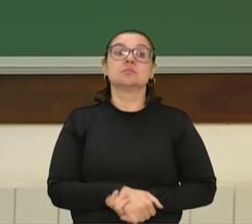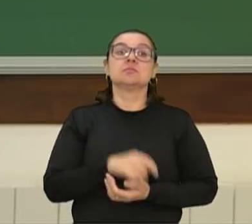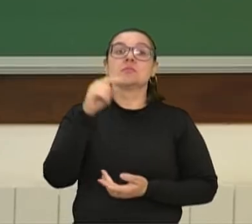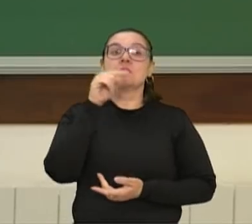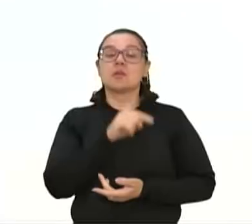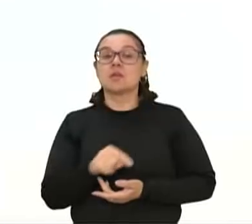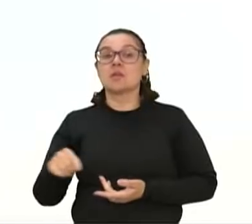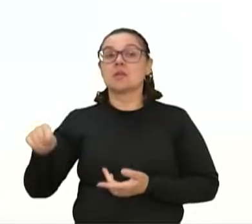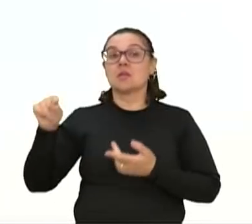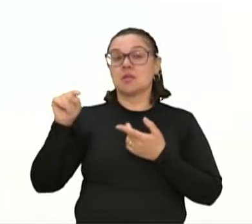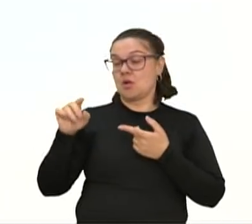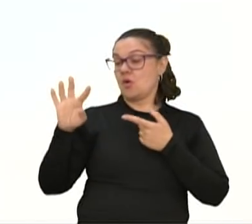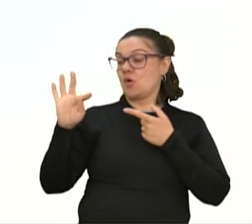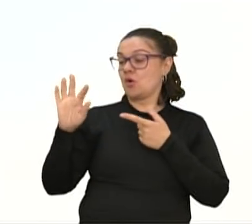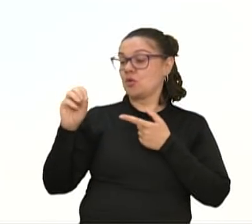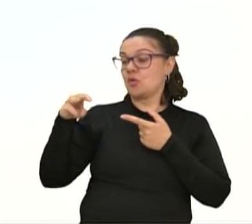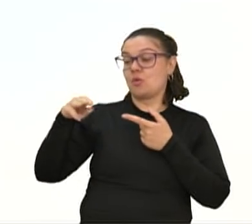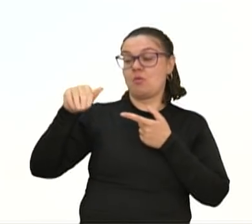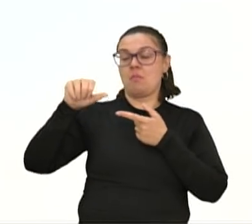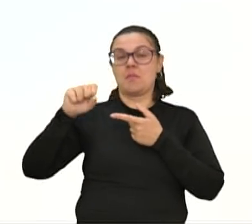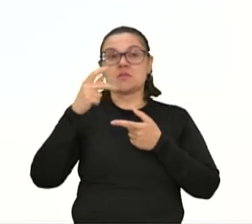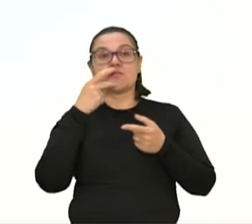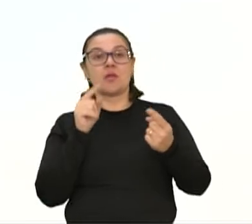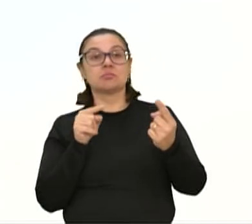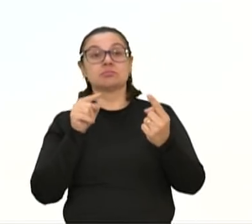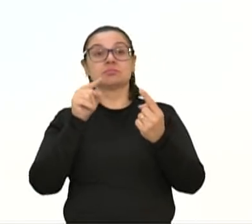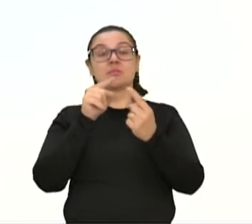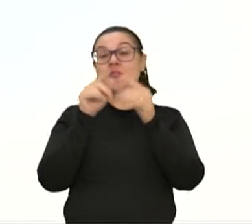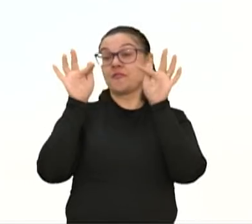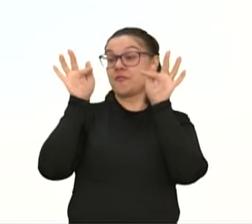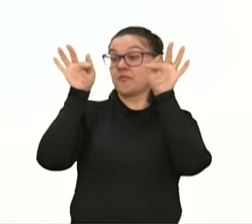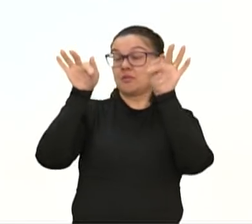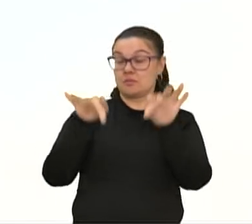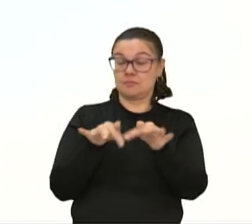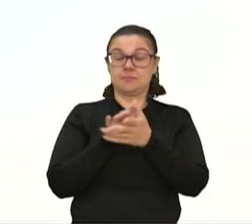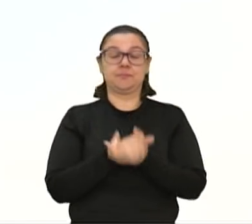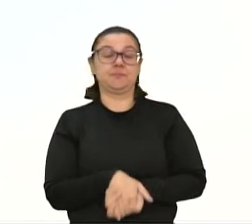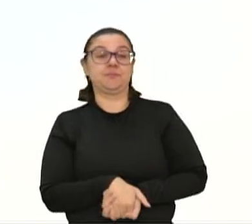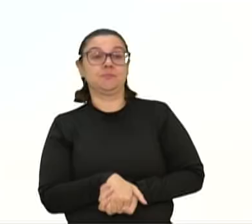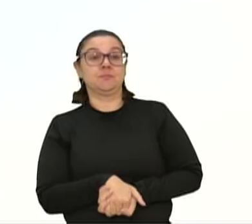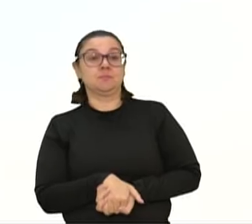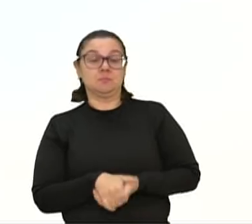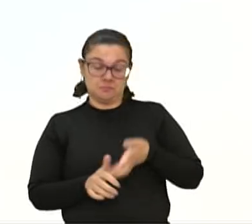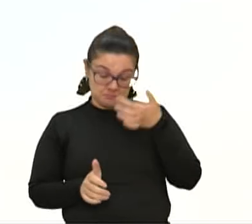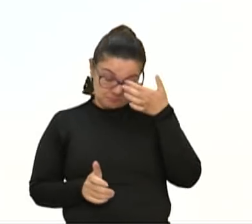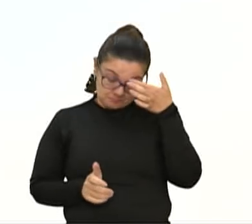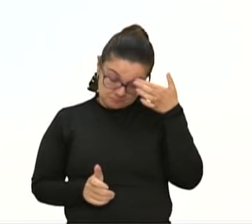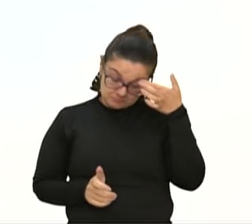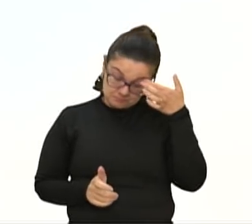Tomás de Aquino fala sobre a finalidade, a causa final. Então, ele dá muita